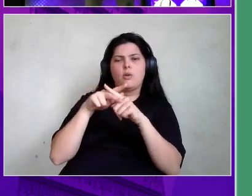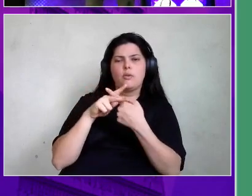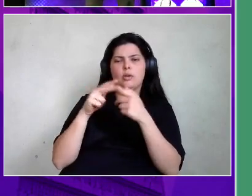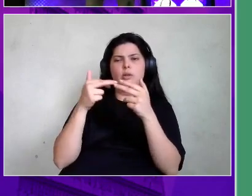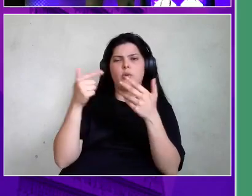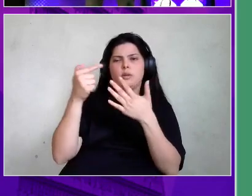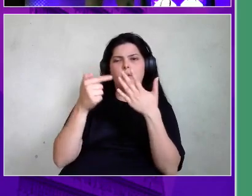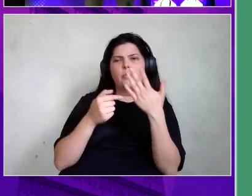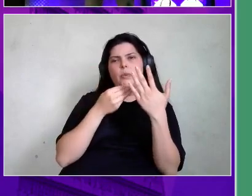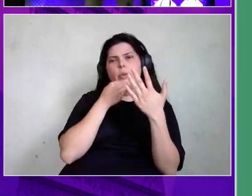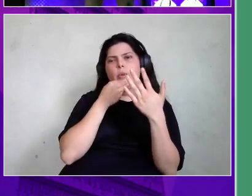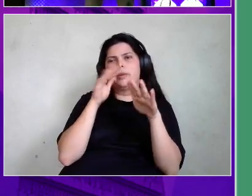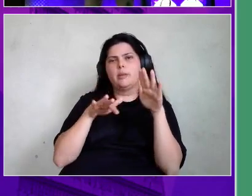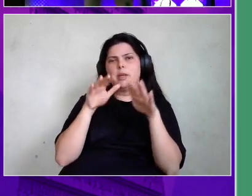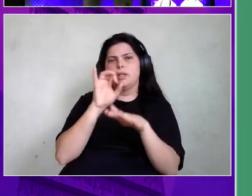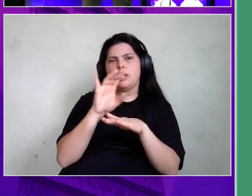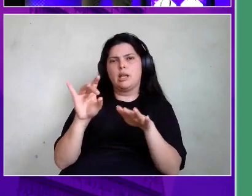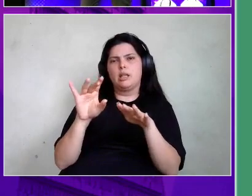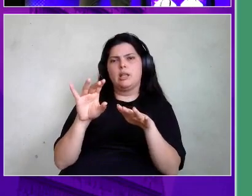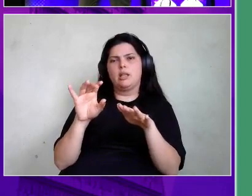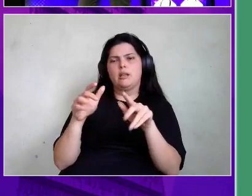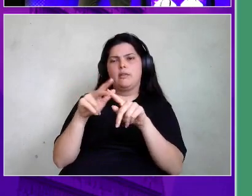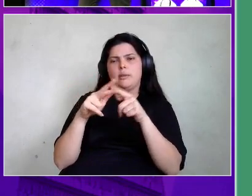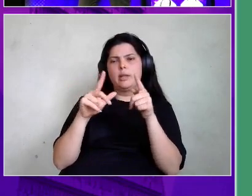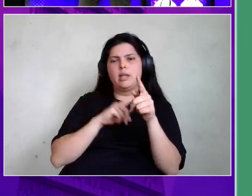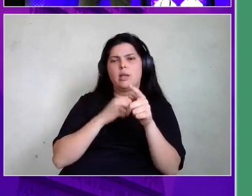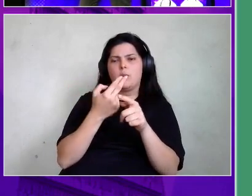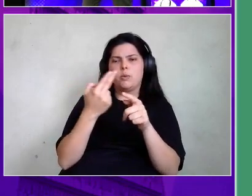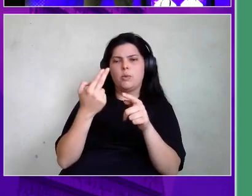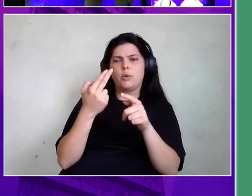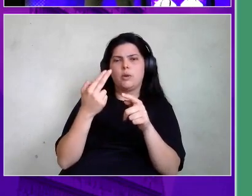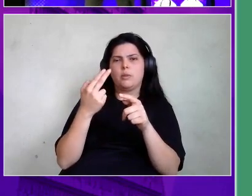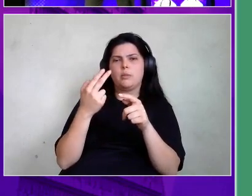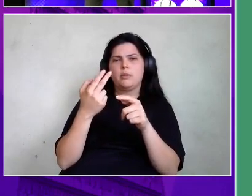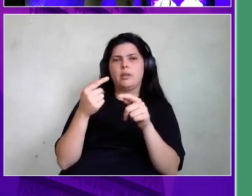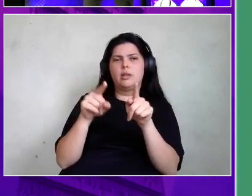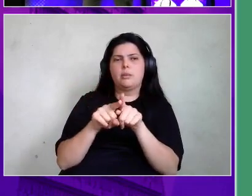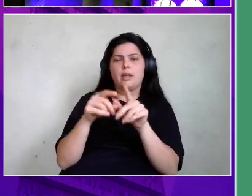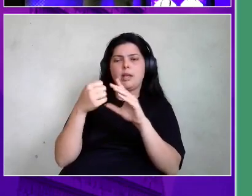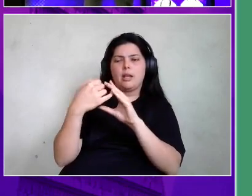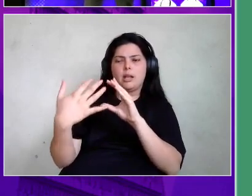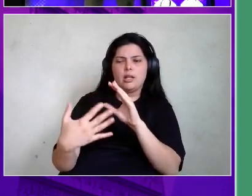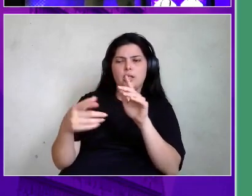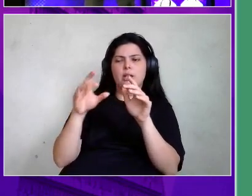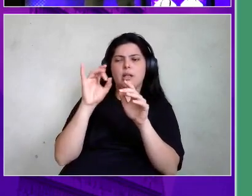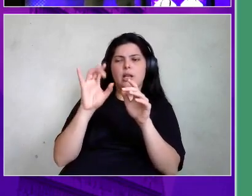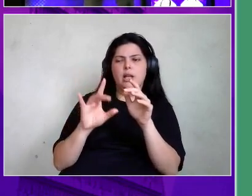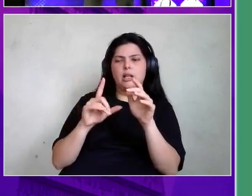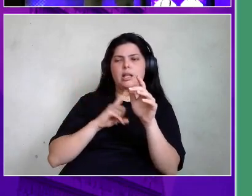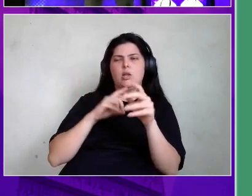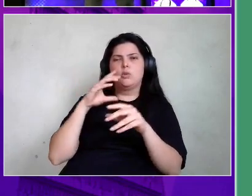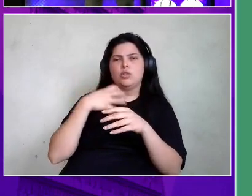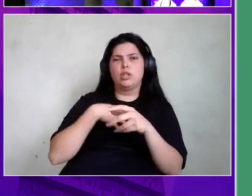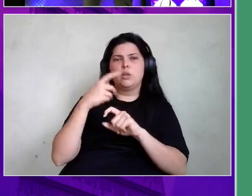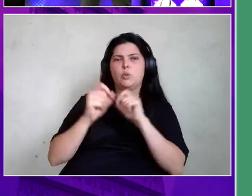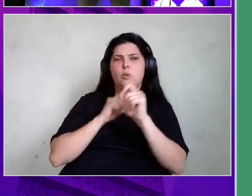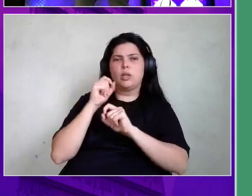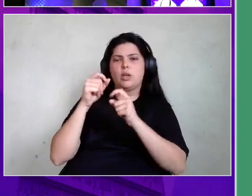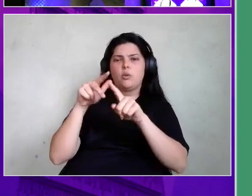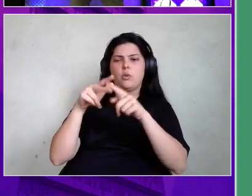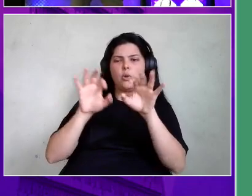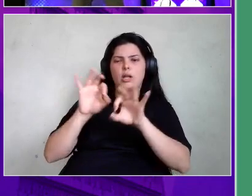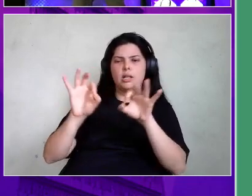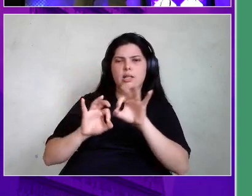dependendo de cada ferramenta, tu vai ter isso com uma nomenclatura, com uma característica, cada um tem a sua forma de como configurar os pipelines para